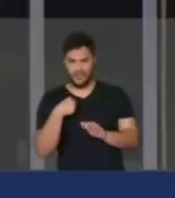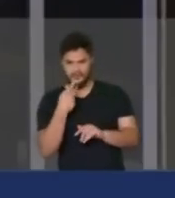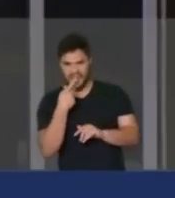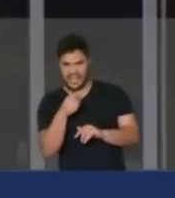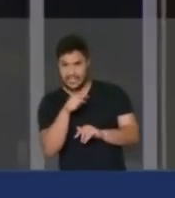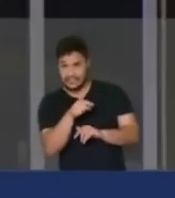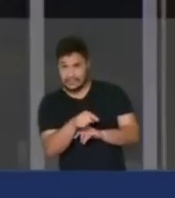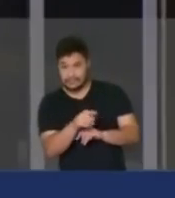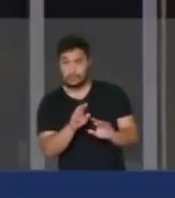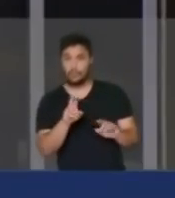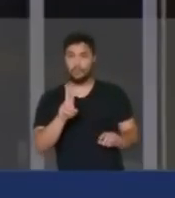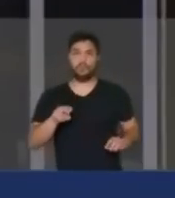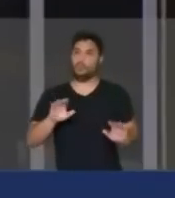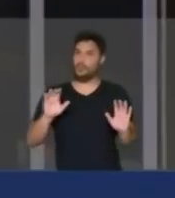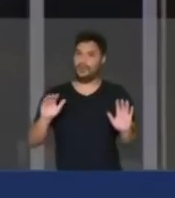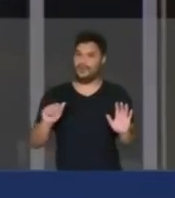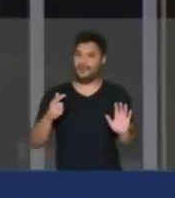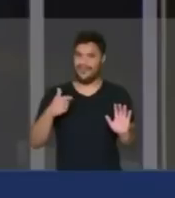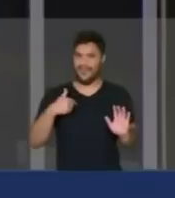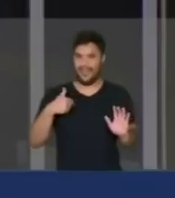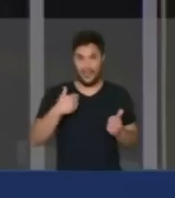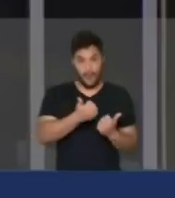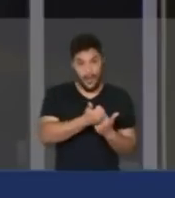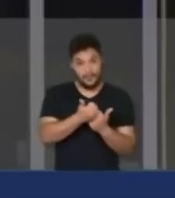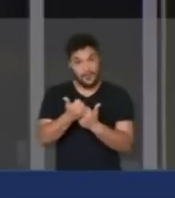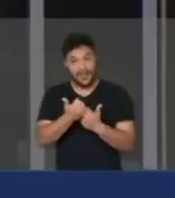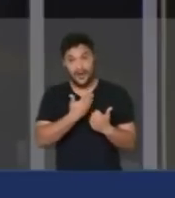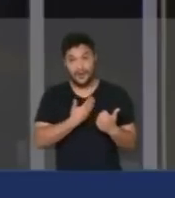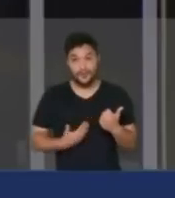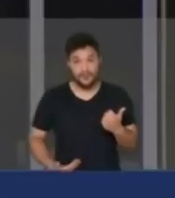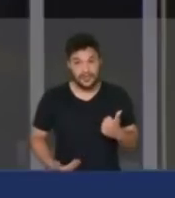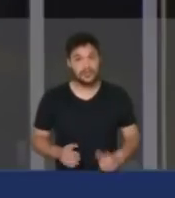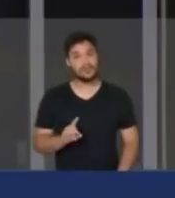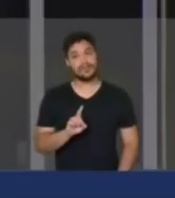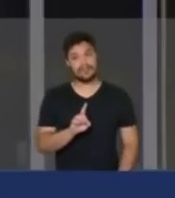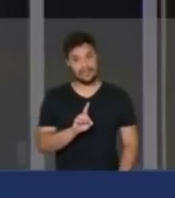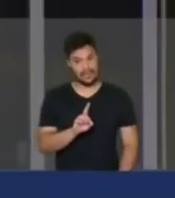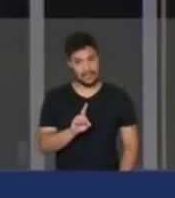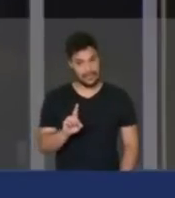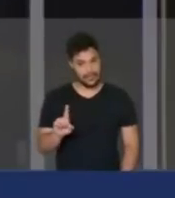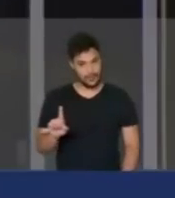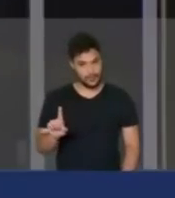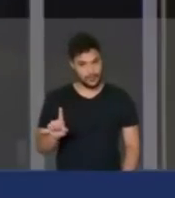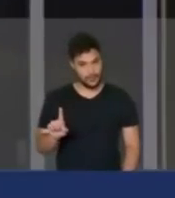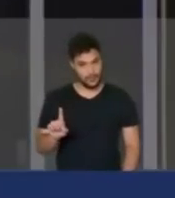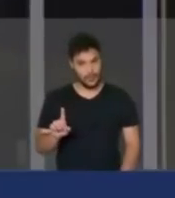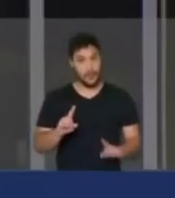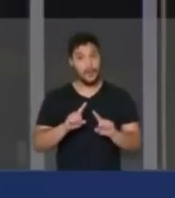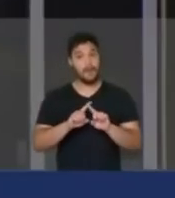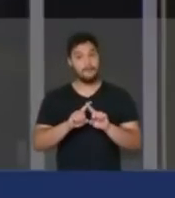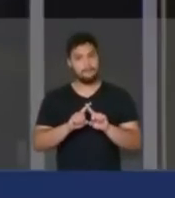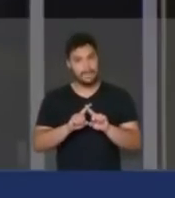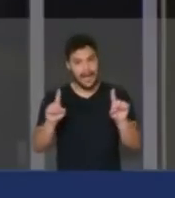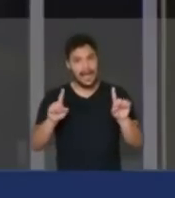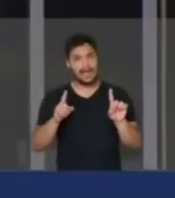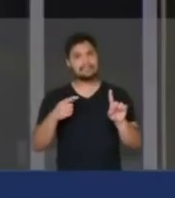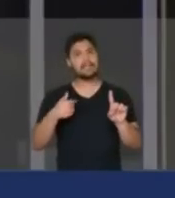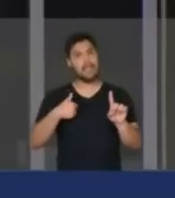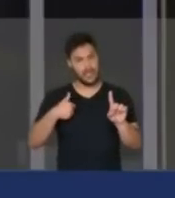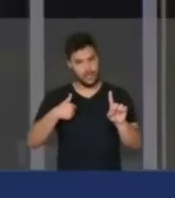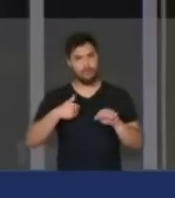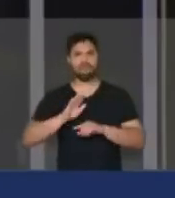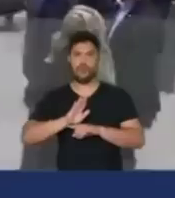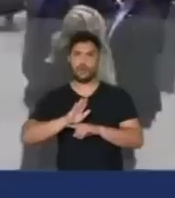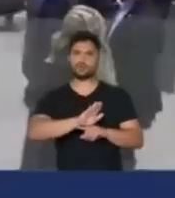eu não serei governista mas não deixarei de contribuir com o governo